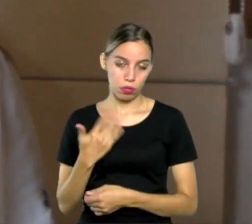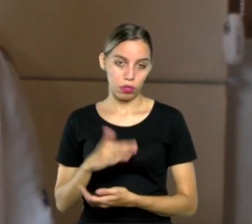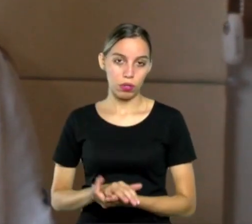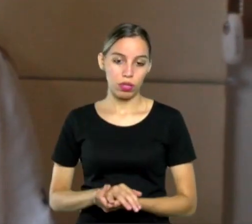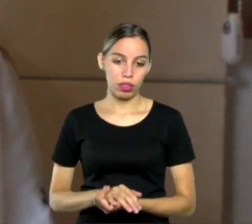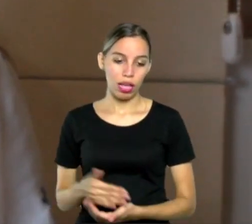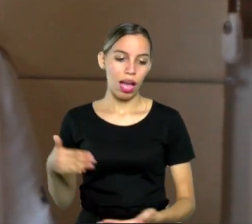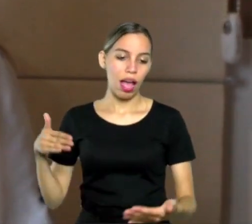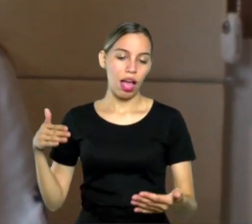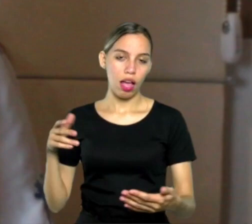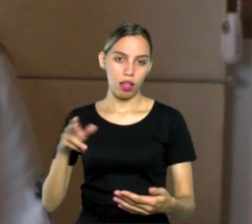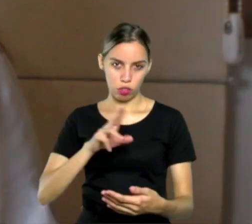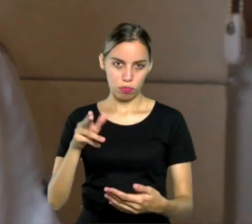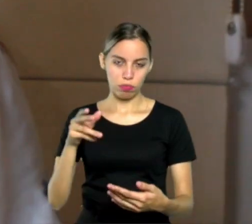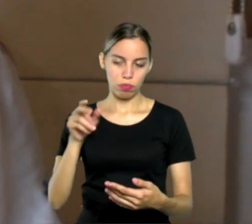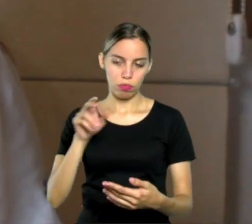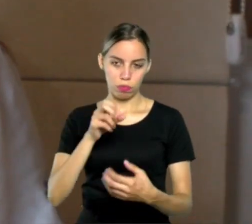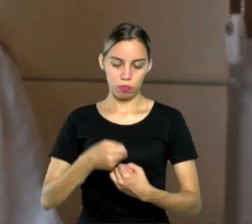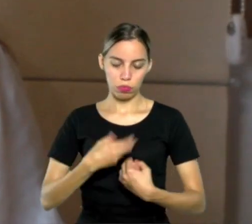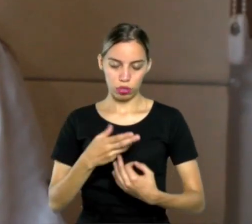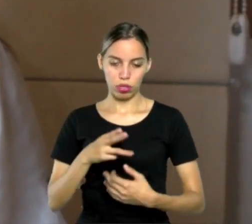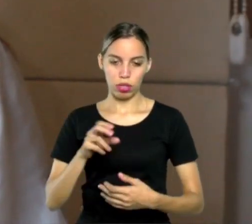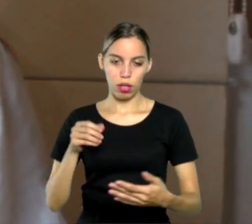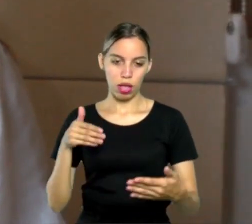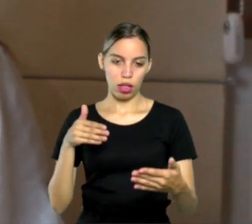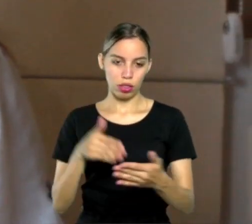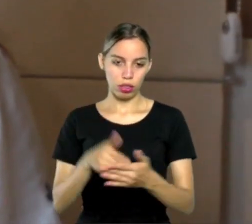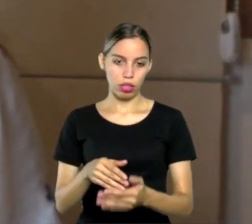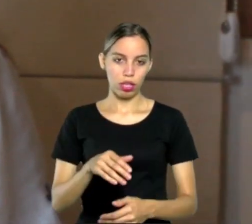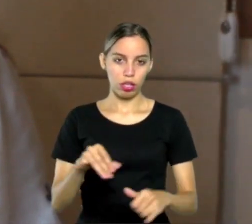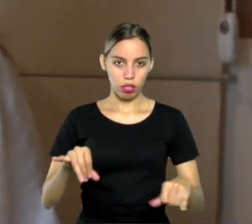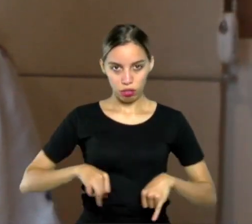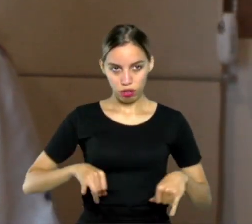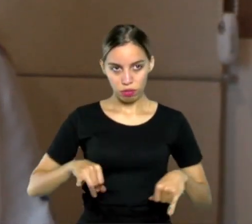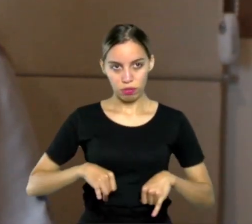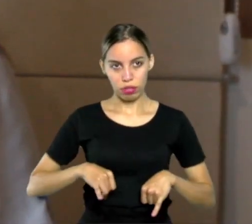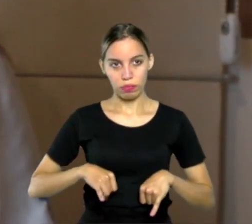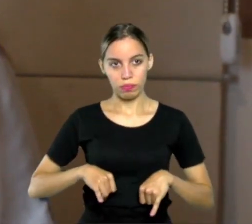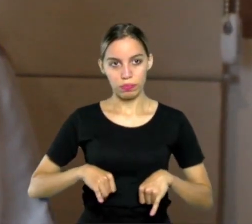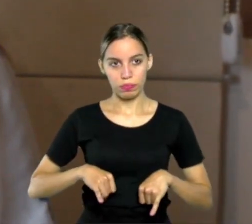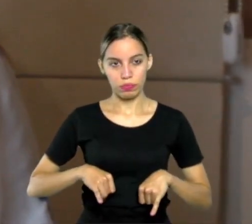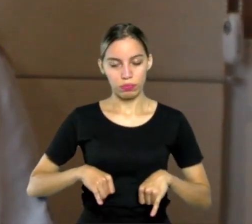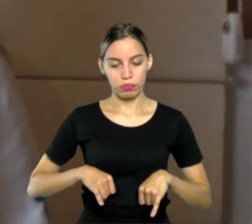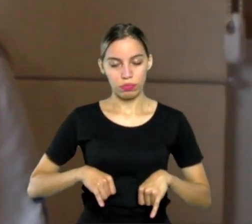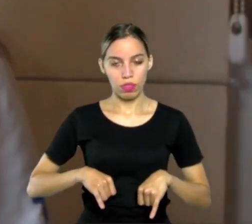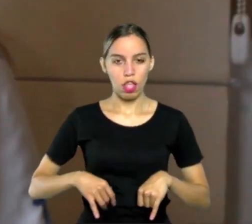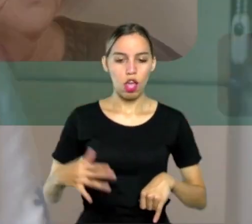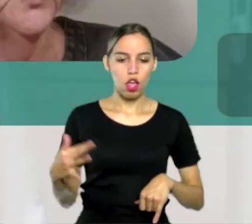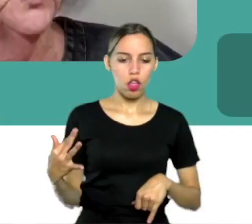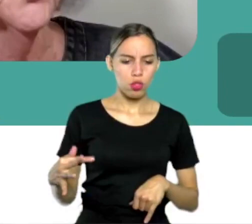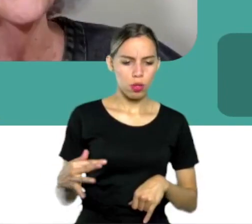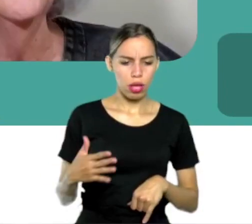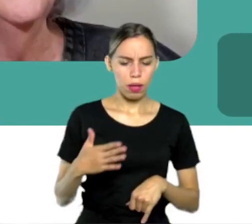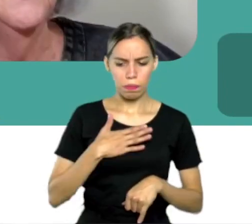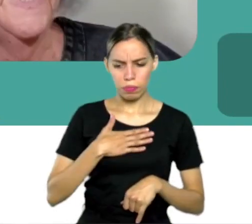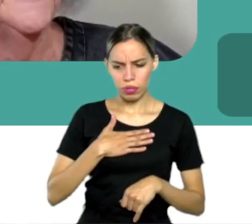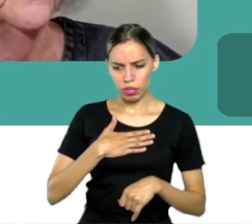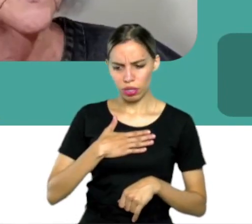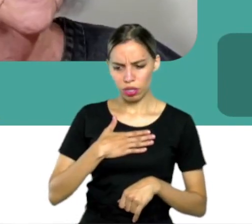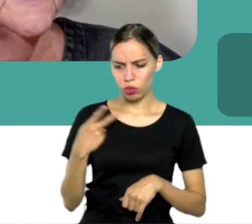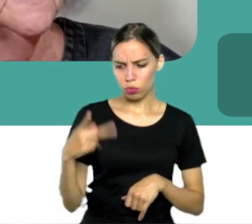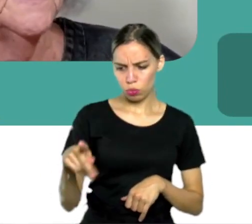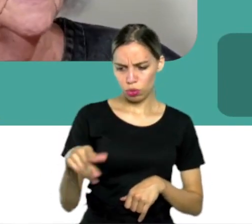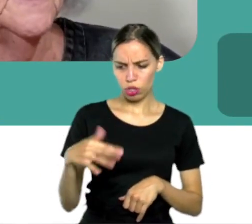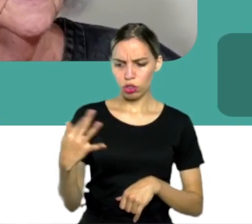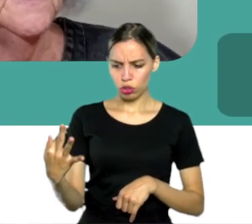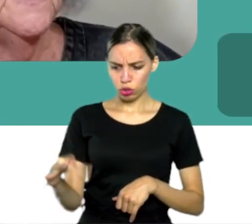Ela está muito doente, na época que eu ia lá, e eu escrevi esse aqui: dói-me a tua dor e nada posso, a